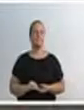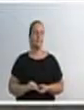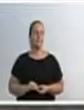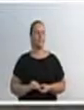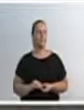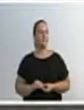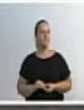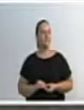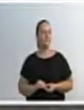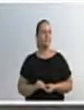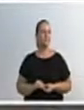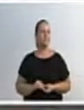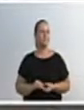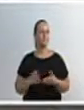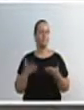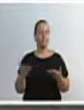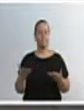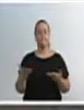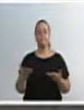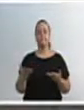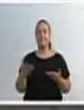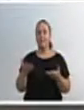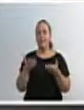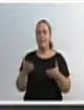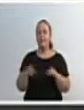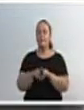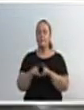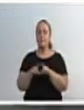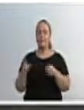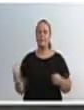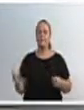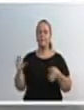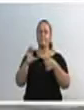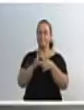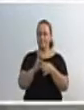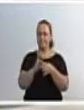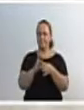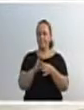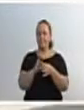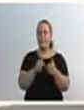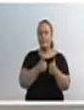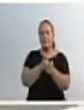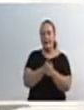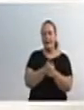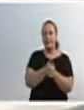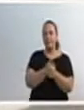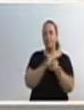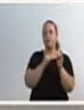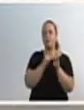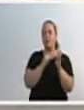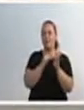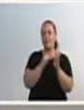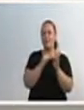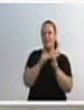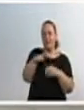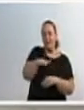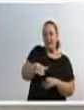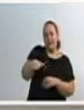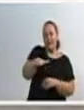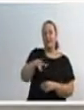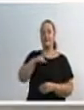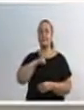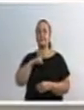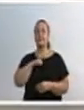Nacha. Aqui me permite fazer um gancho também sobre a Frederico Hintz. Como os senhores estão vendo, está sendo feito